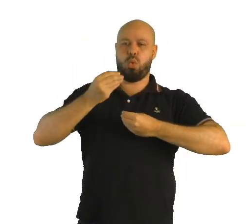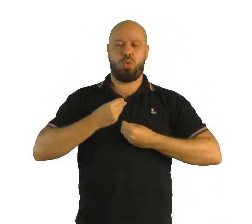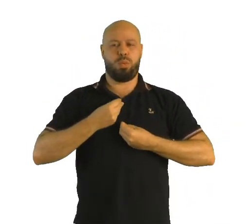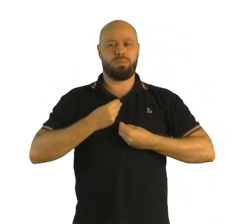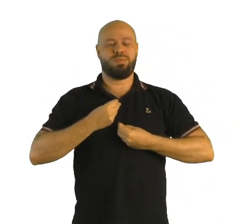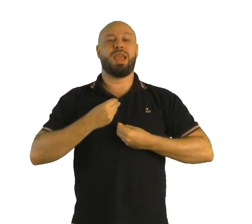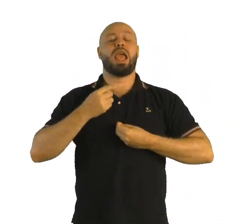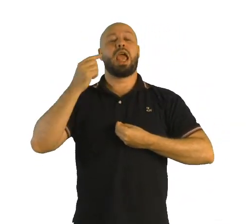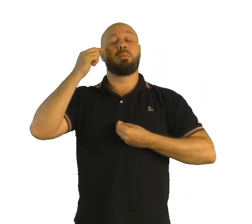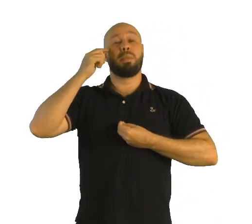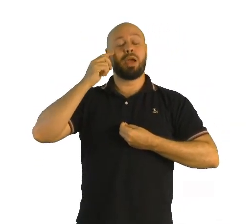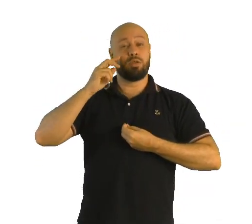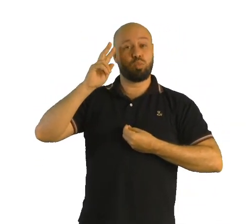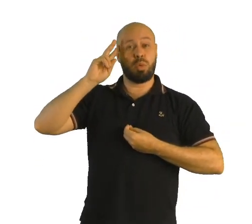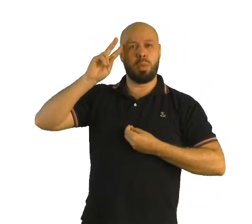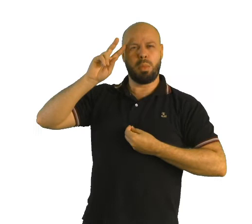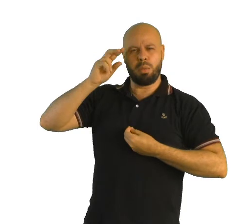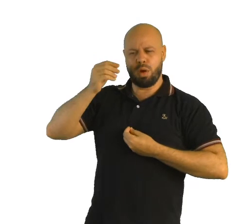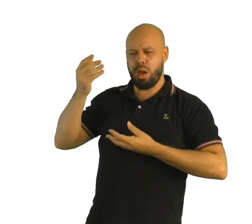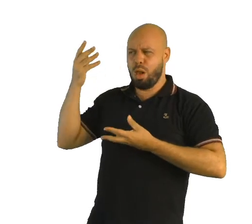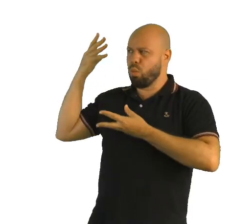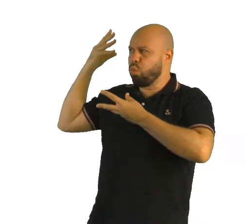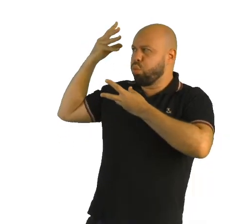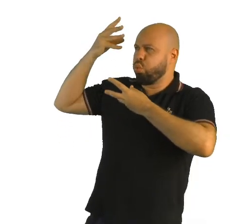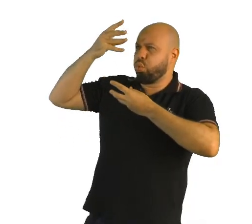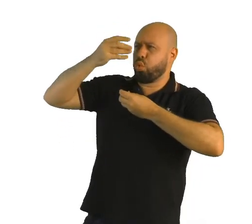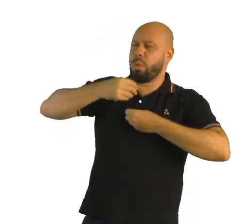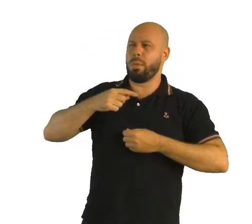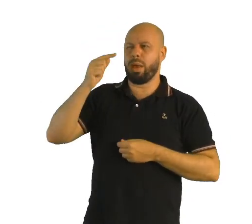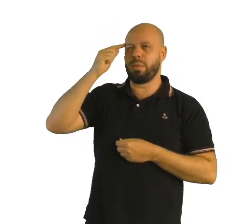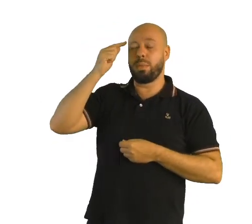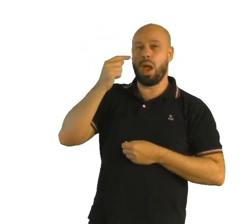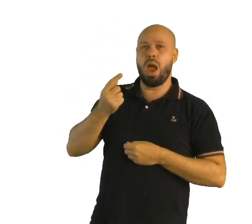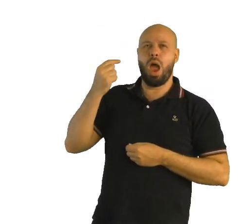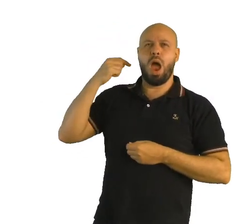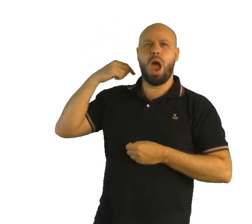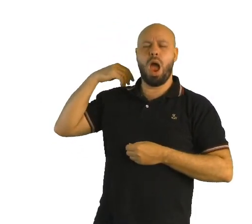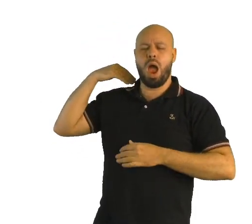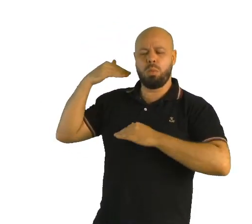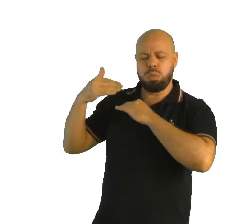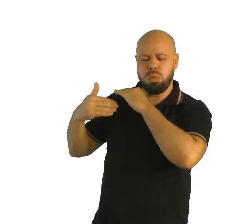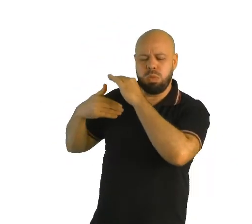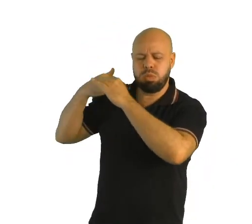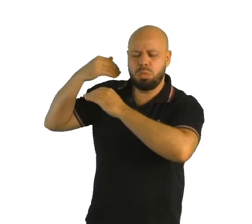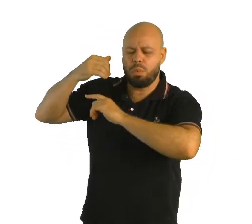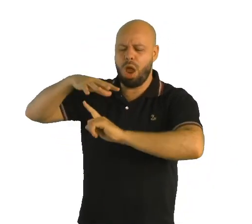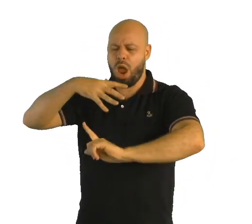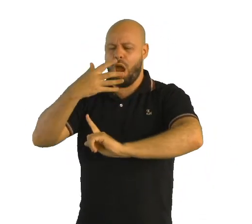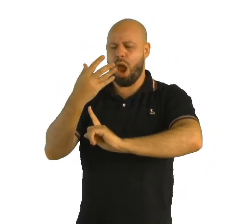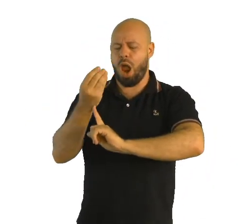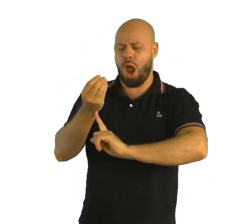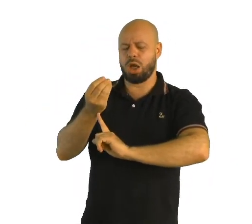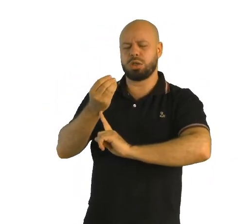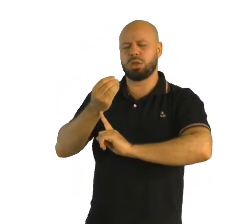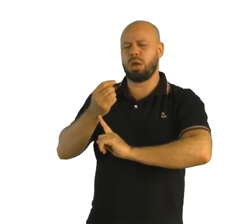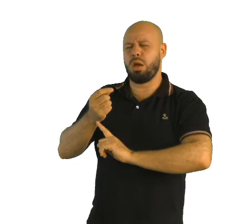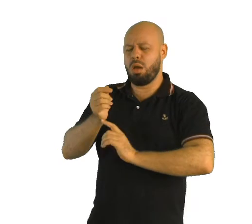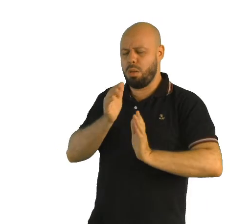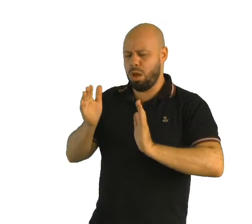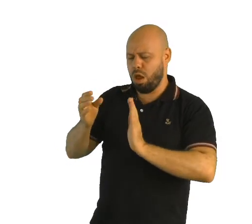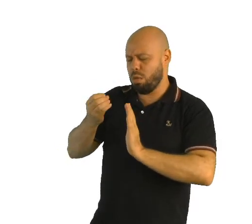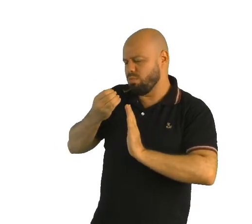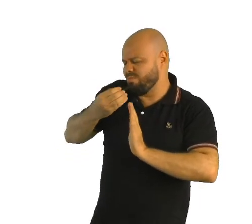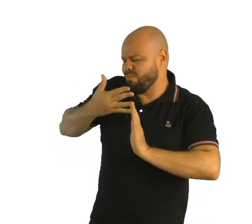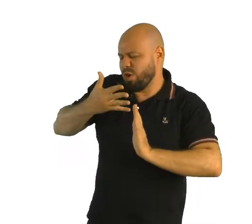Roma Antiga, que para eles foi um período de muito desenvolvimento artístico, que para eles foi um período, né, em